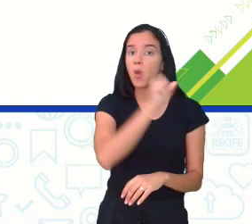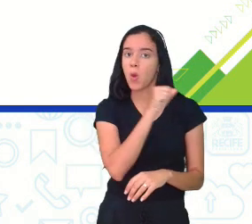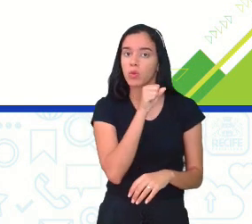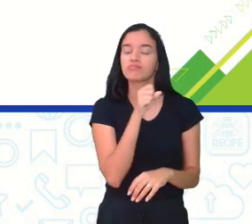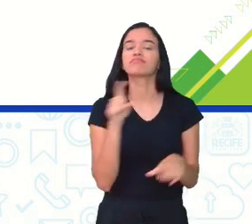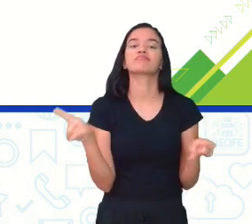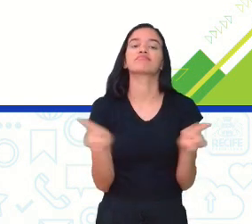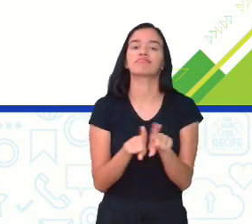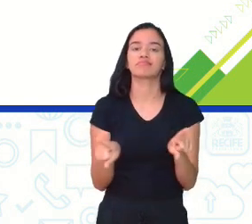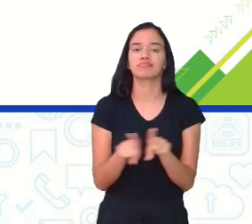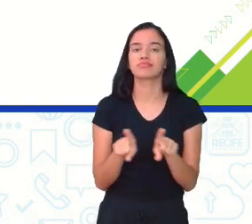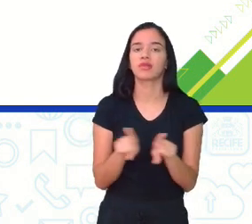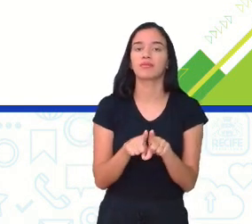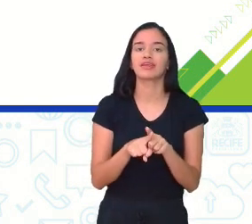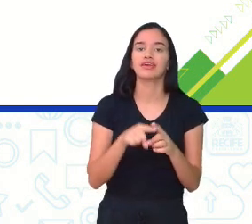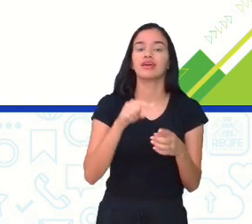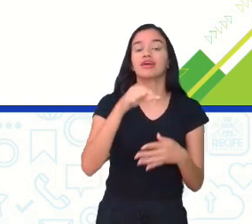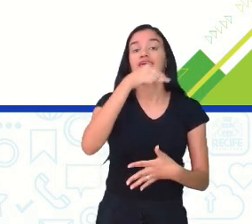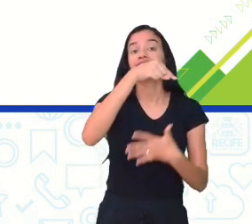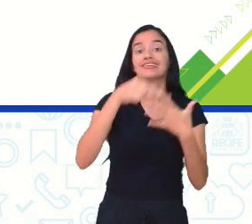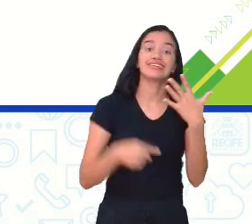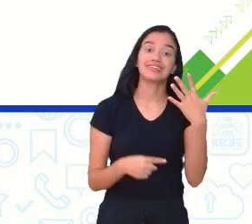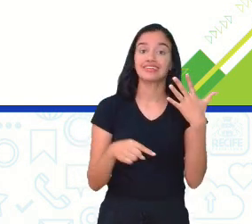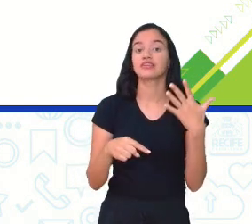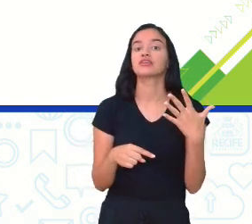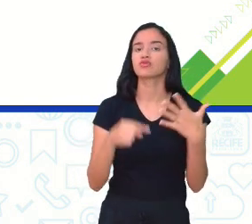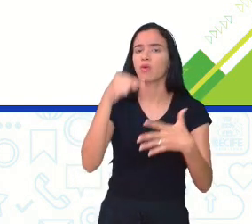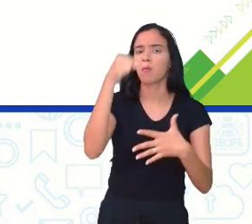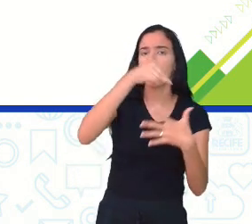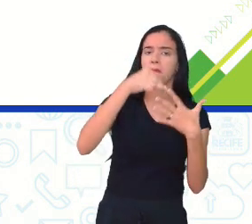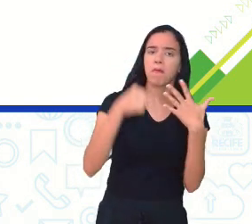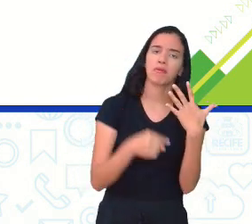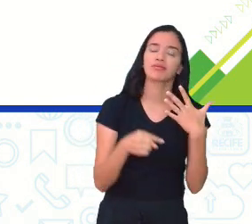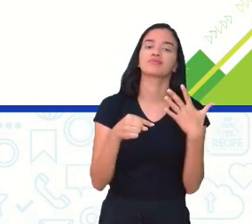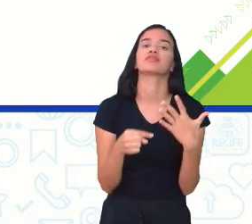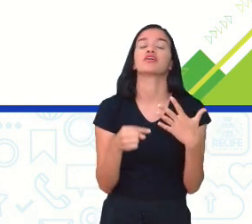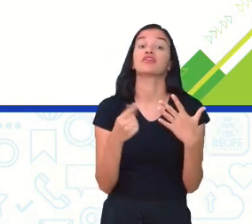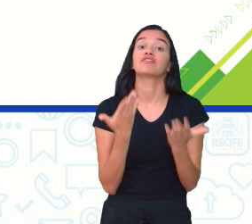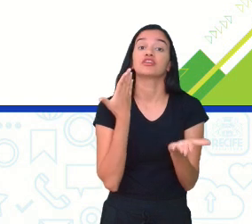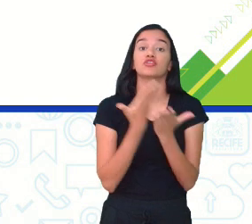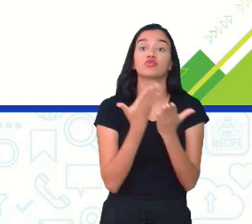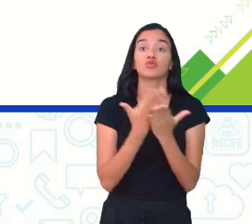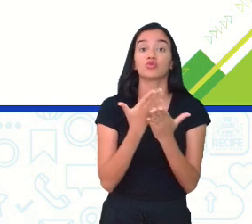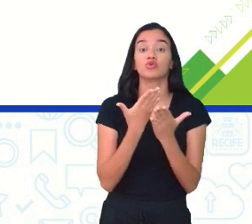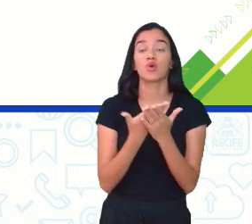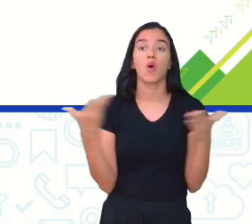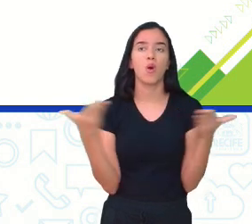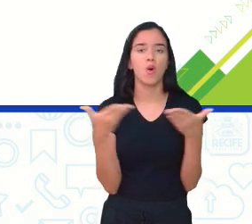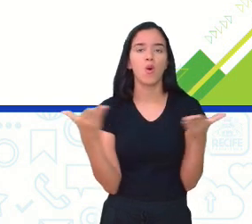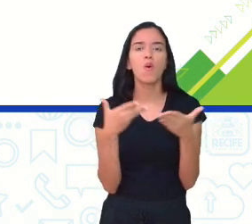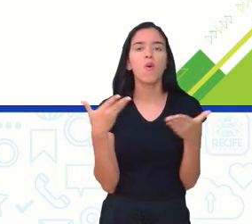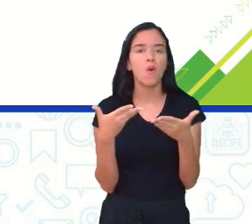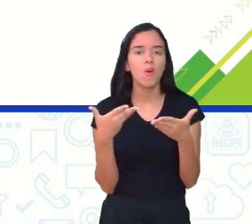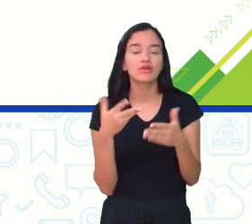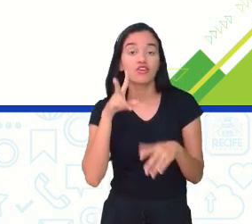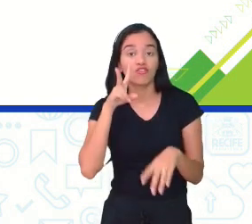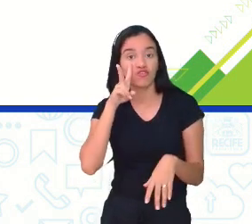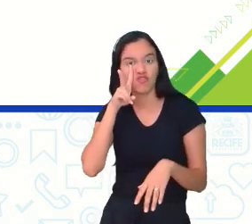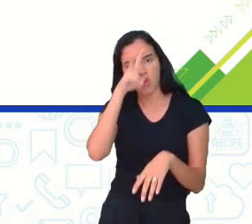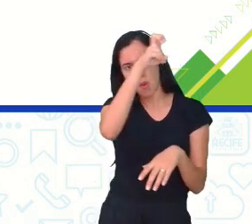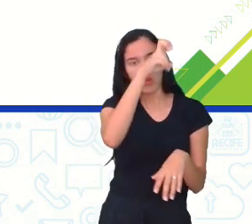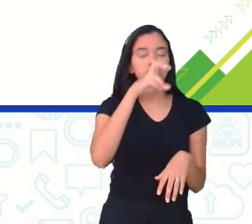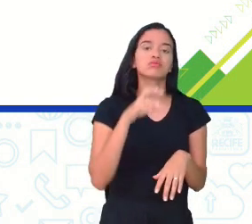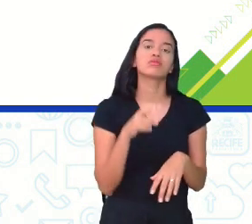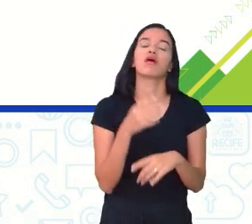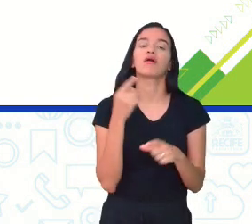Então, são aí 5 capacidades que a gente vai trabalhar e hoje a gente vai começar só com a parte de força, né?